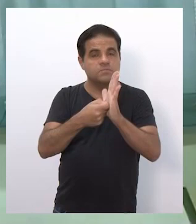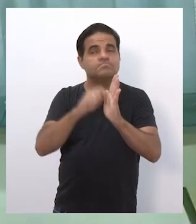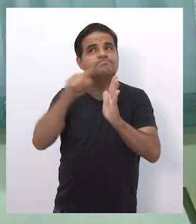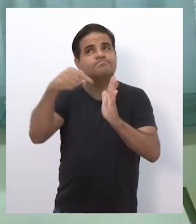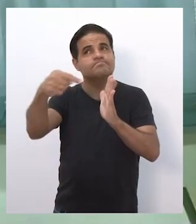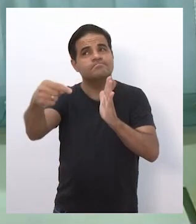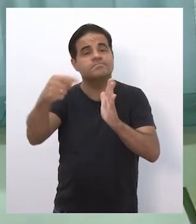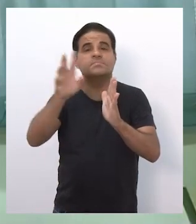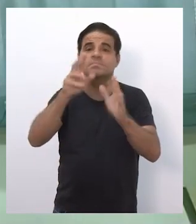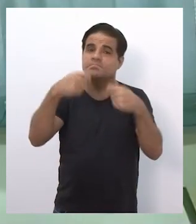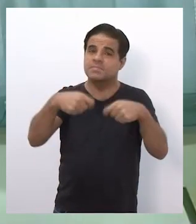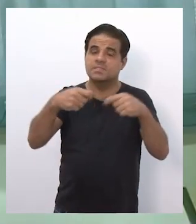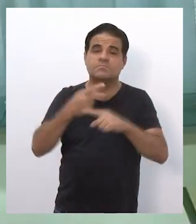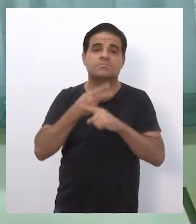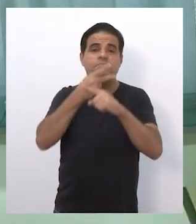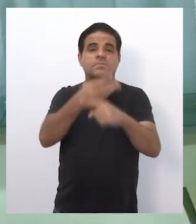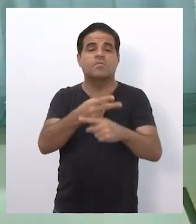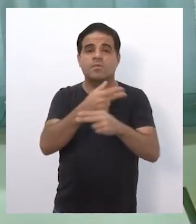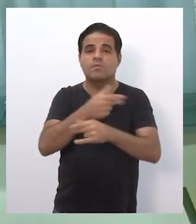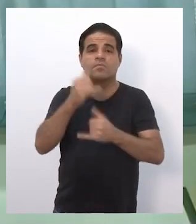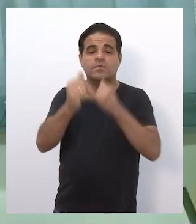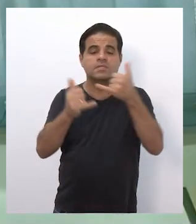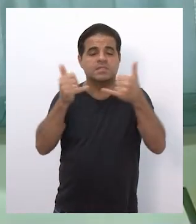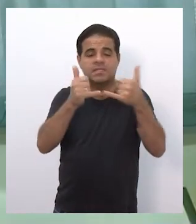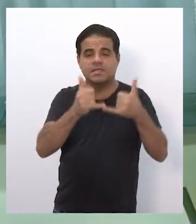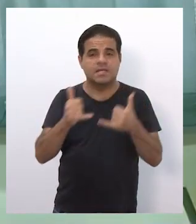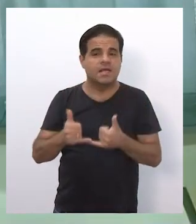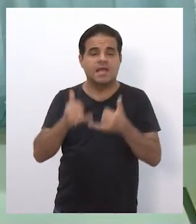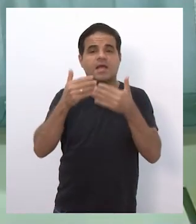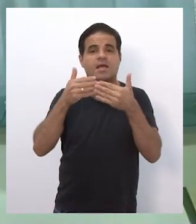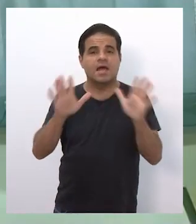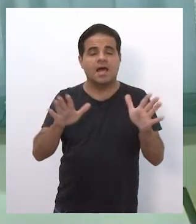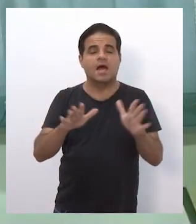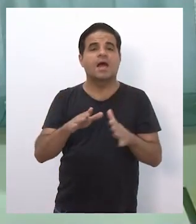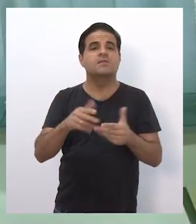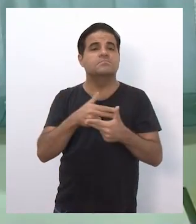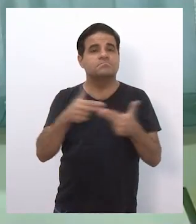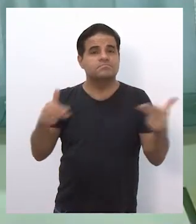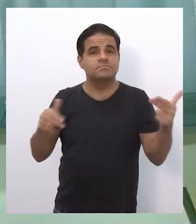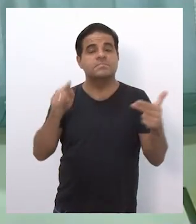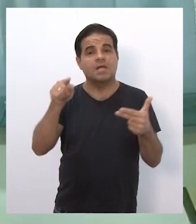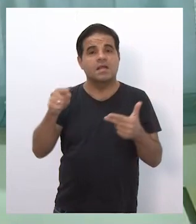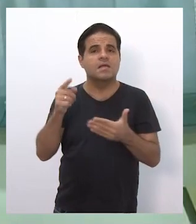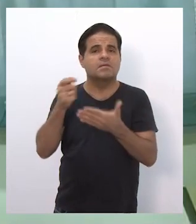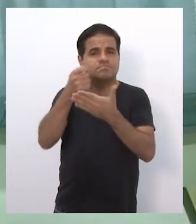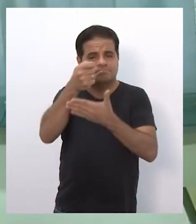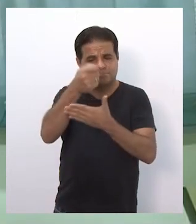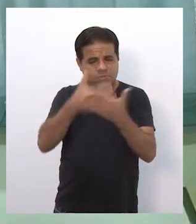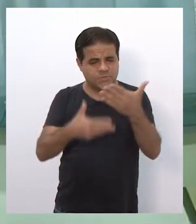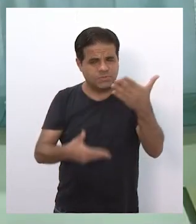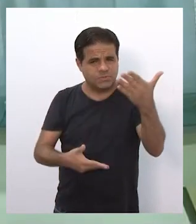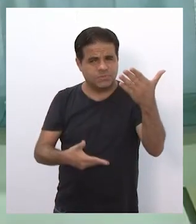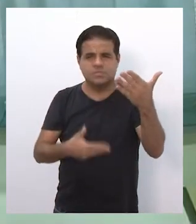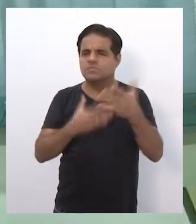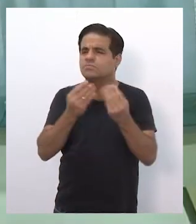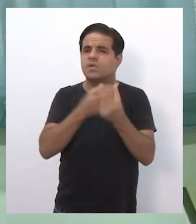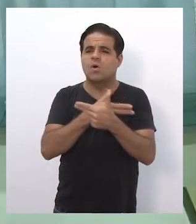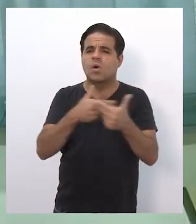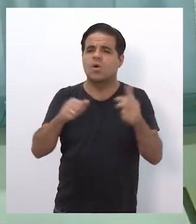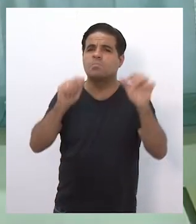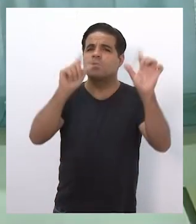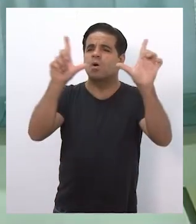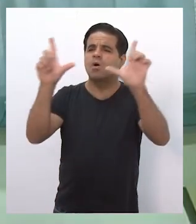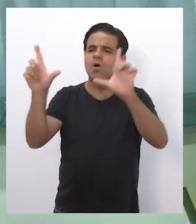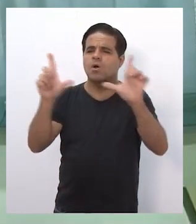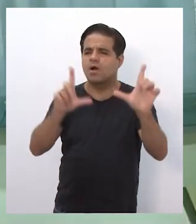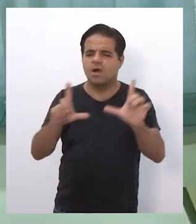repente, você já precisa buscar algo na internet, você abre o navegador de internet, e ali vem cheio com muitas imagens